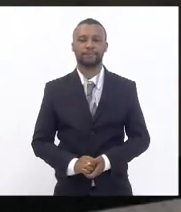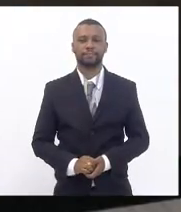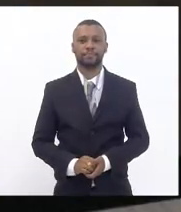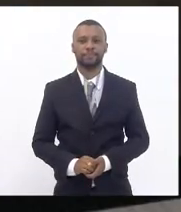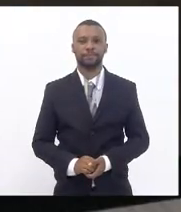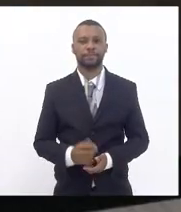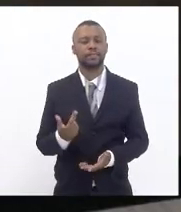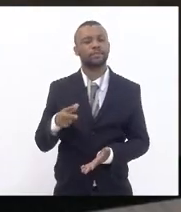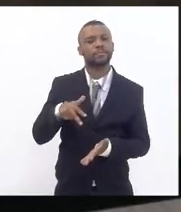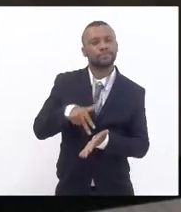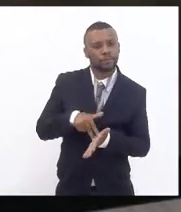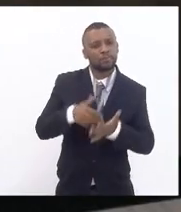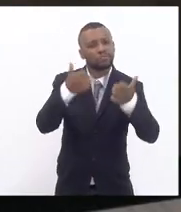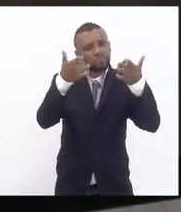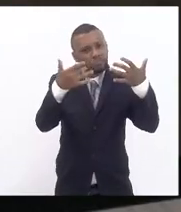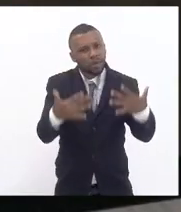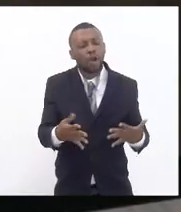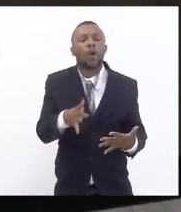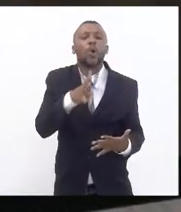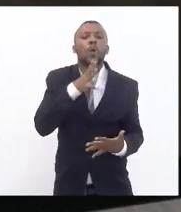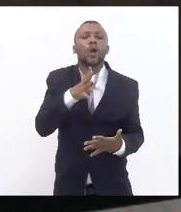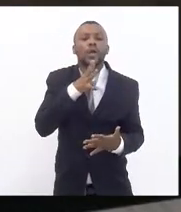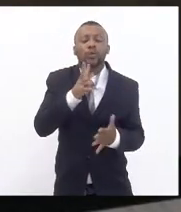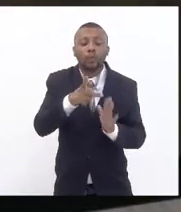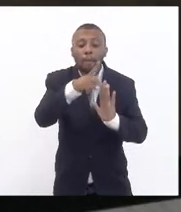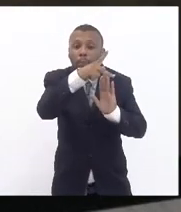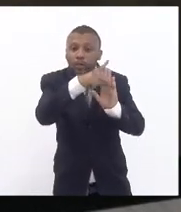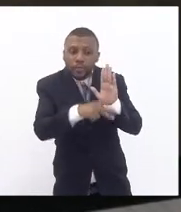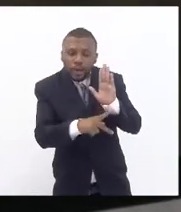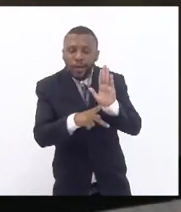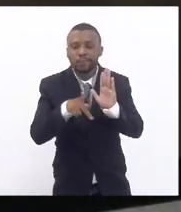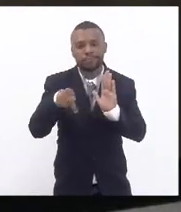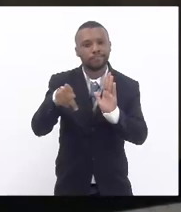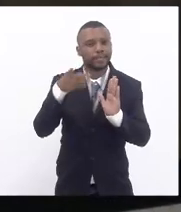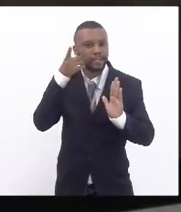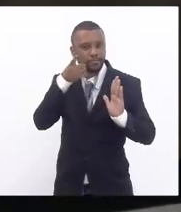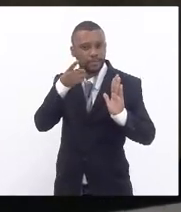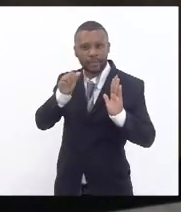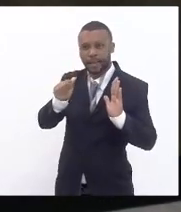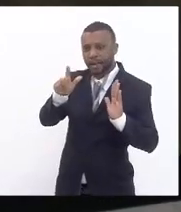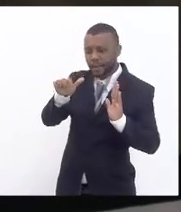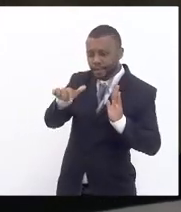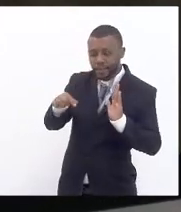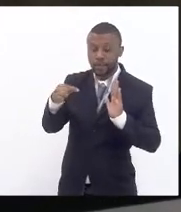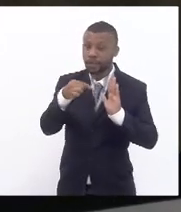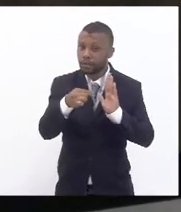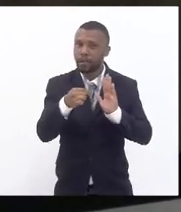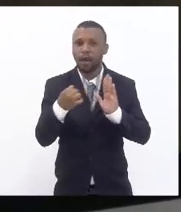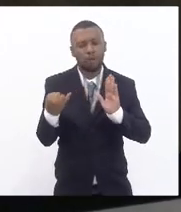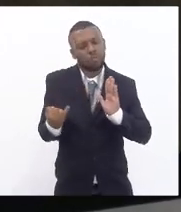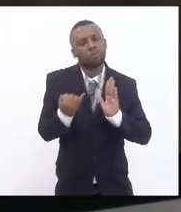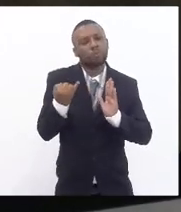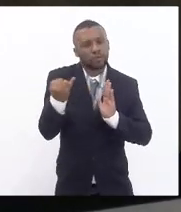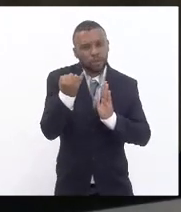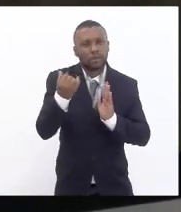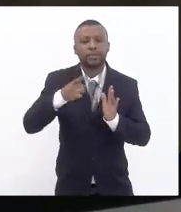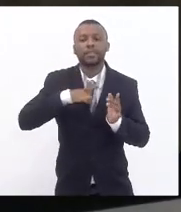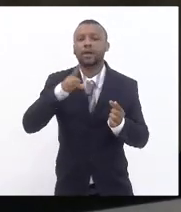Deputado Jair Bittencourt, eu conheço bem o projeto da deputada Alana Passos, é um projeto importante que